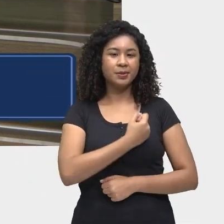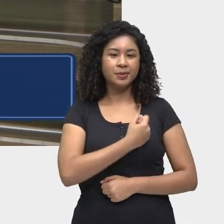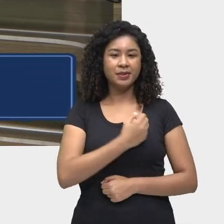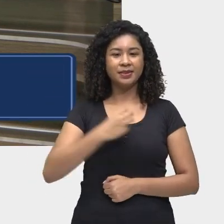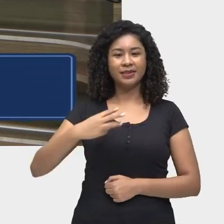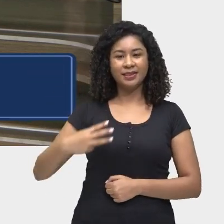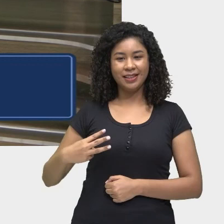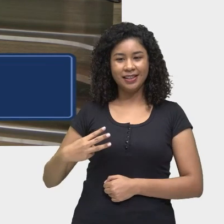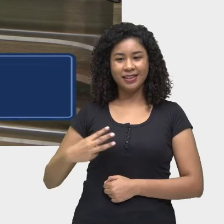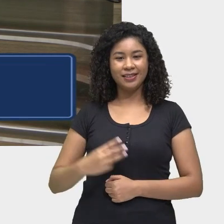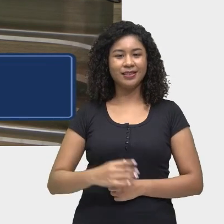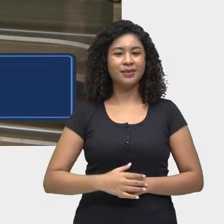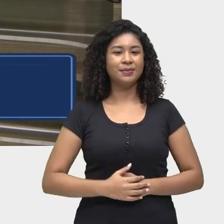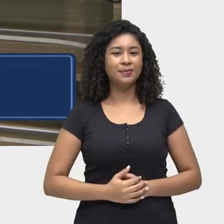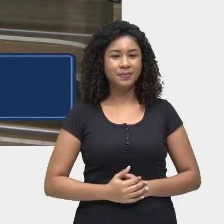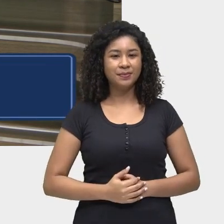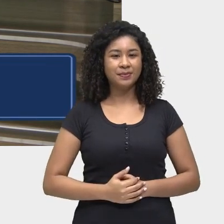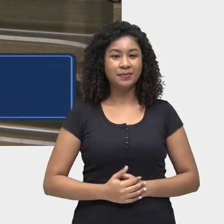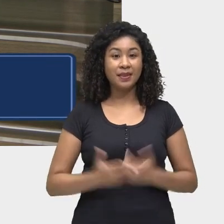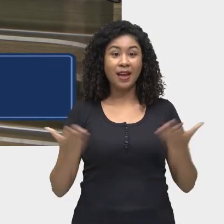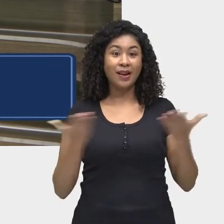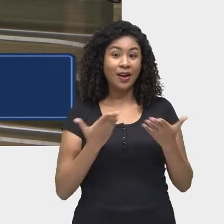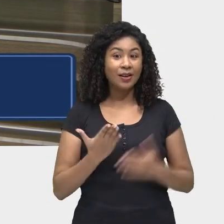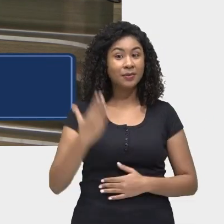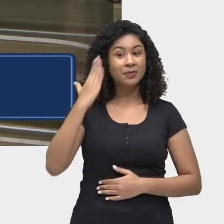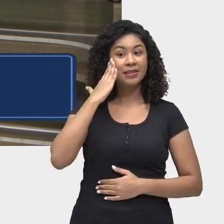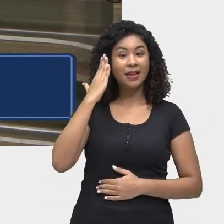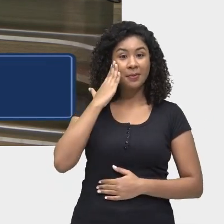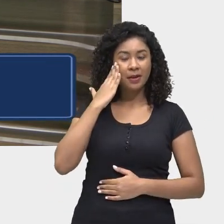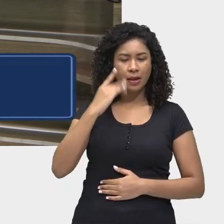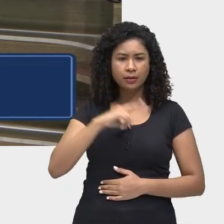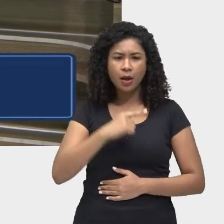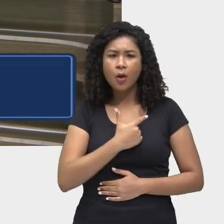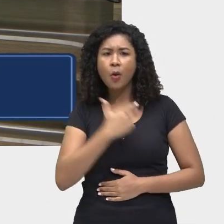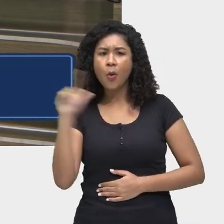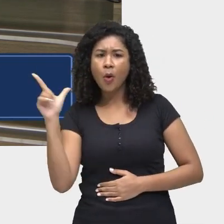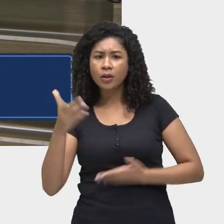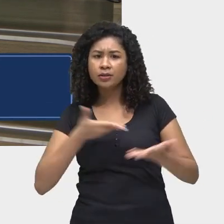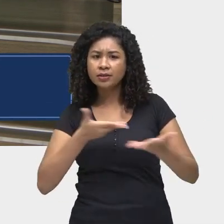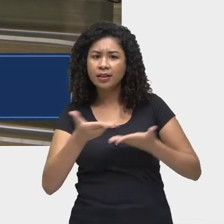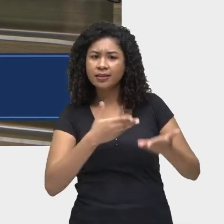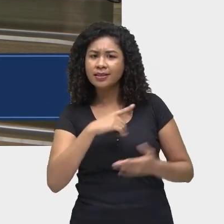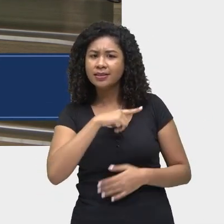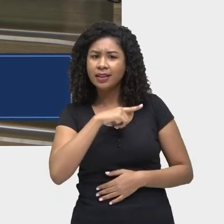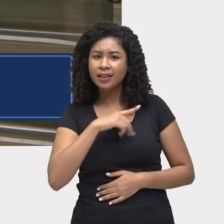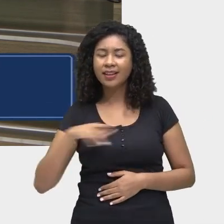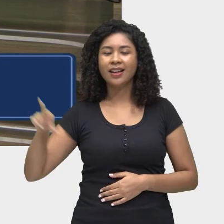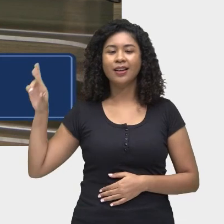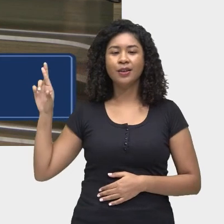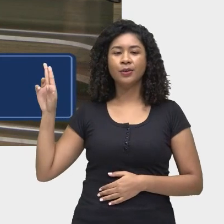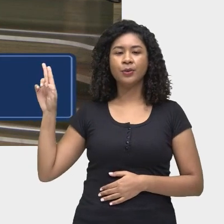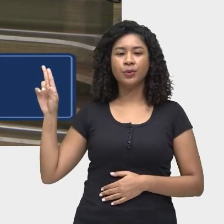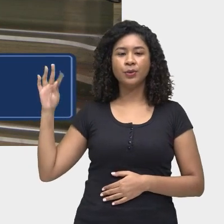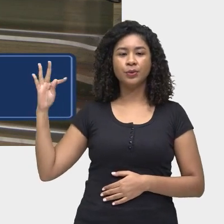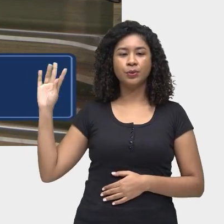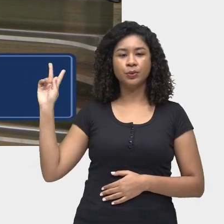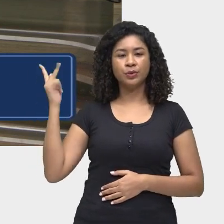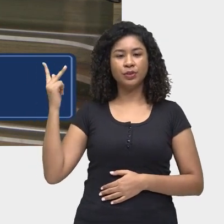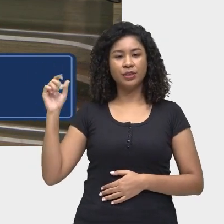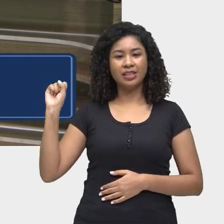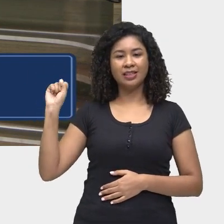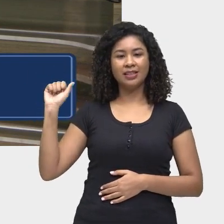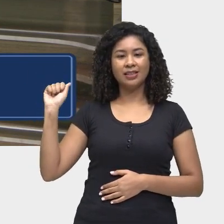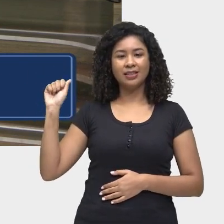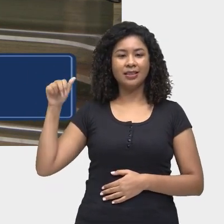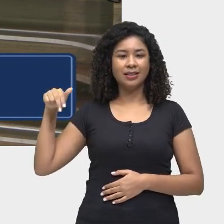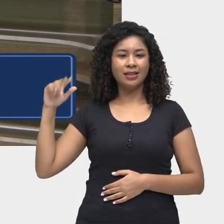Késia, vamos ver se você... Temos aí outra participação, né, Ruth Sanches, né, que marcou a